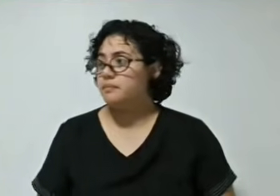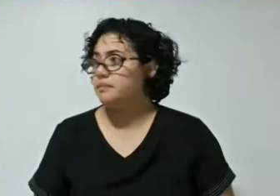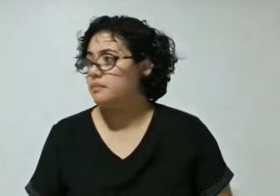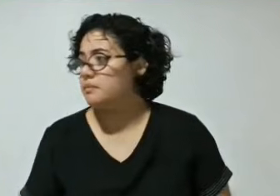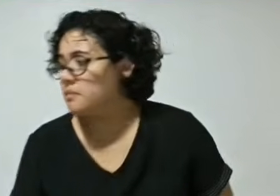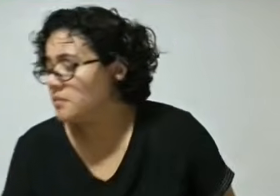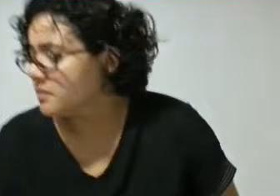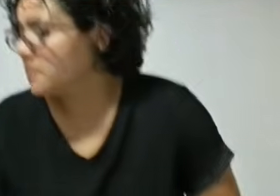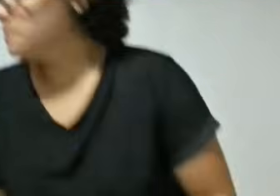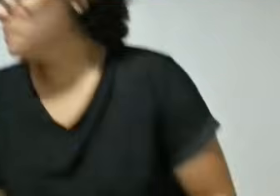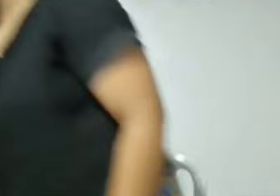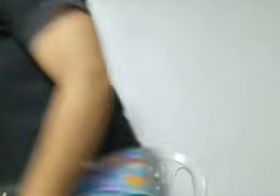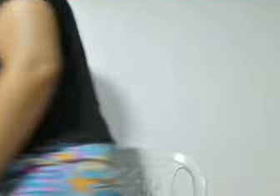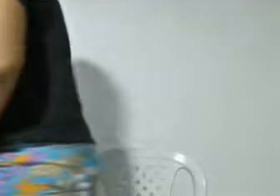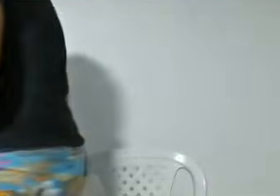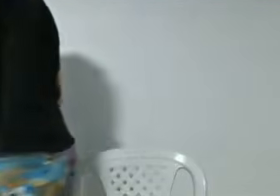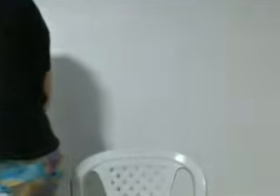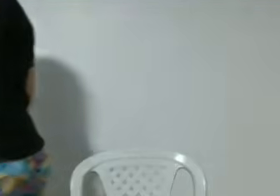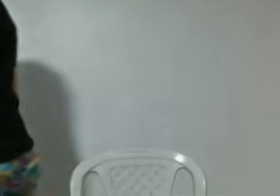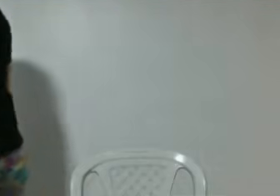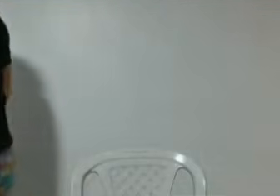muito